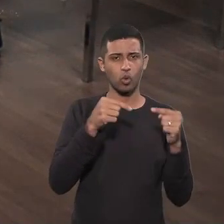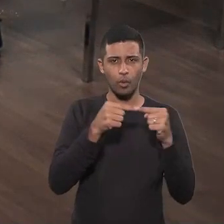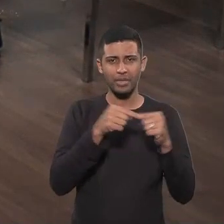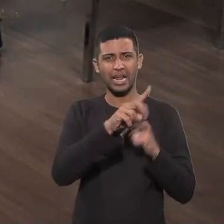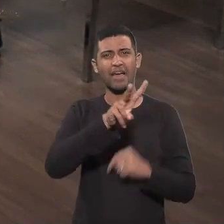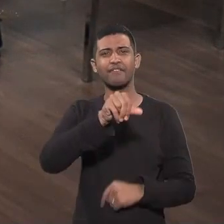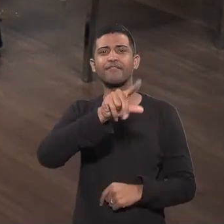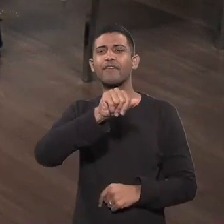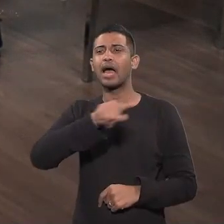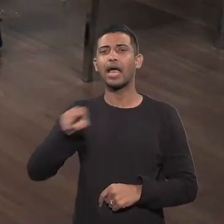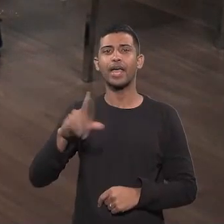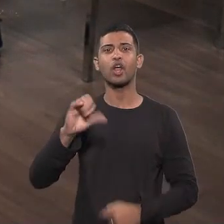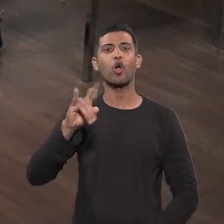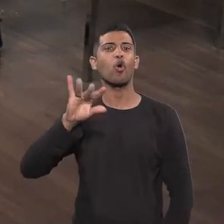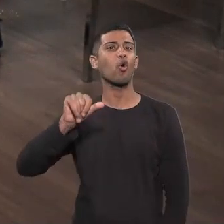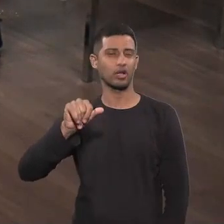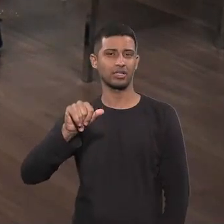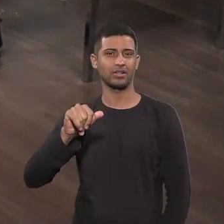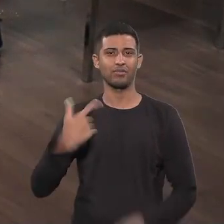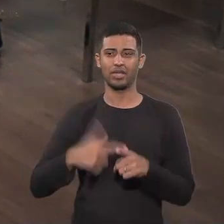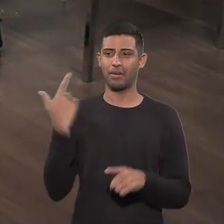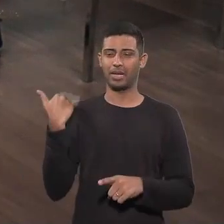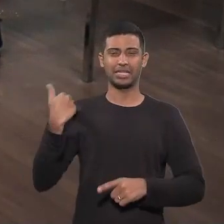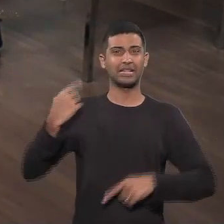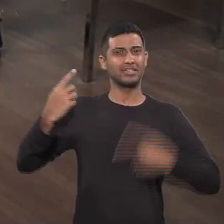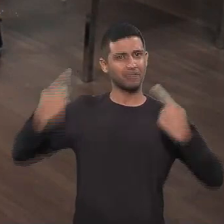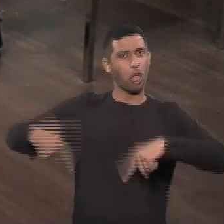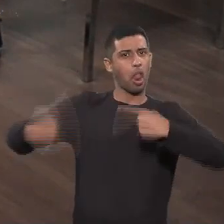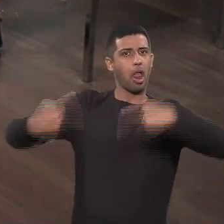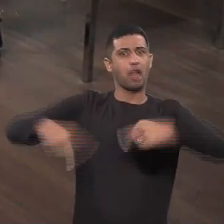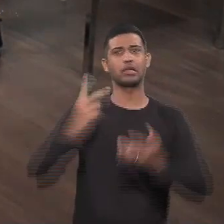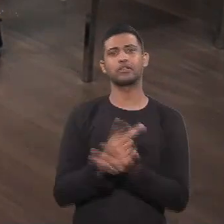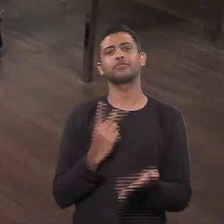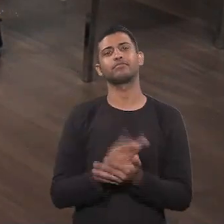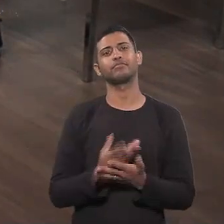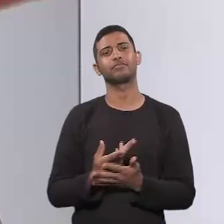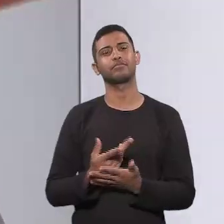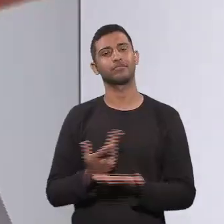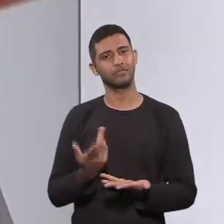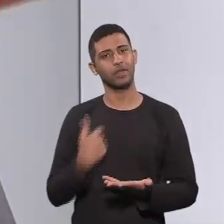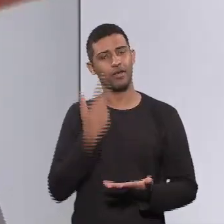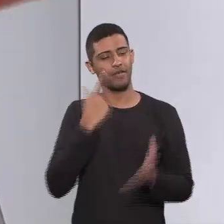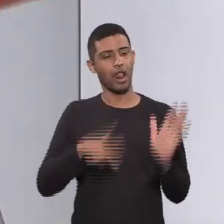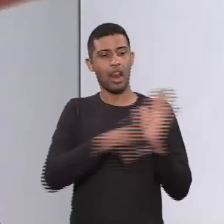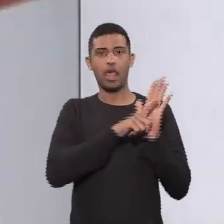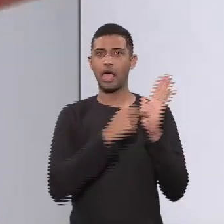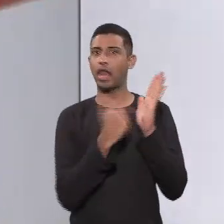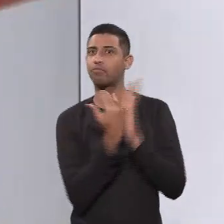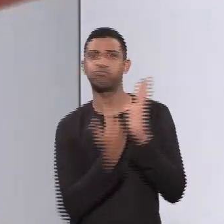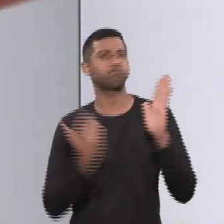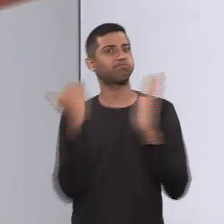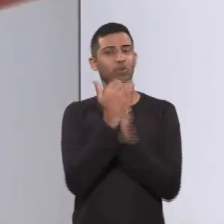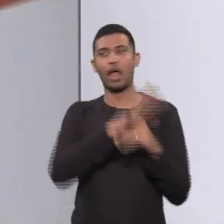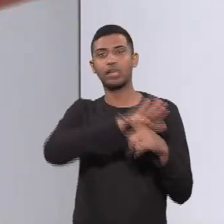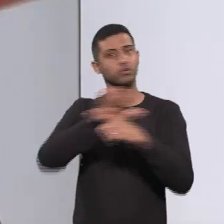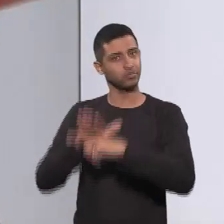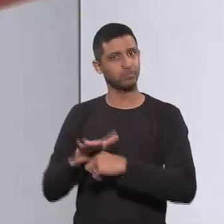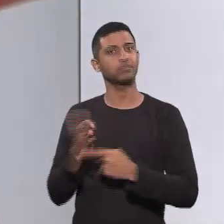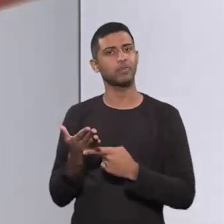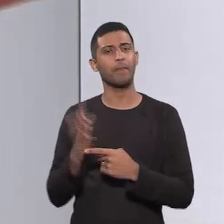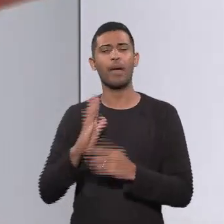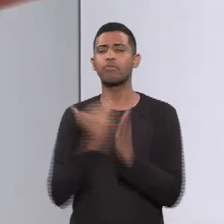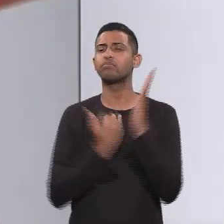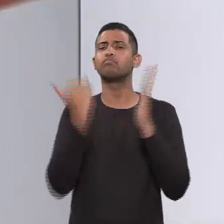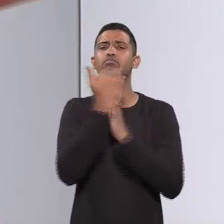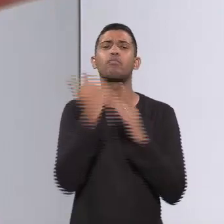com deficiência, porque antes eles concorriam na ampla concorrência. Então, assim, nesse sentido, mas há um avanço, Daniela, isso é importante se destacar. Por